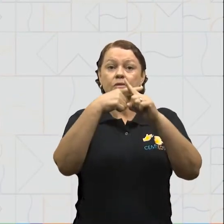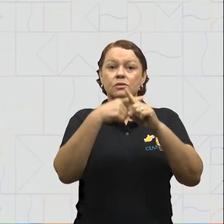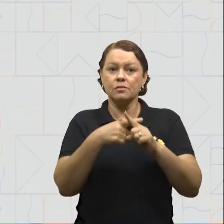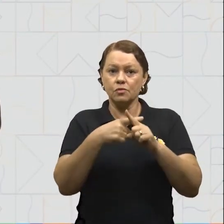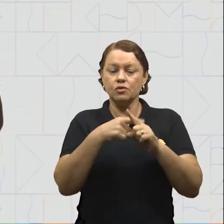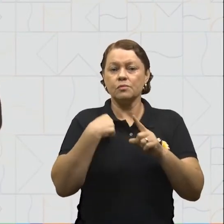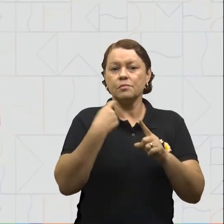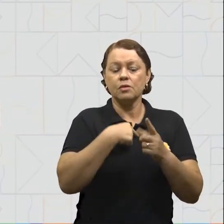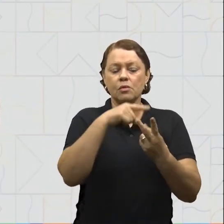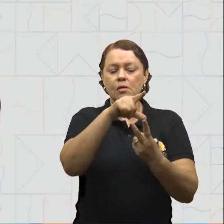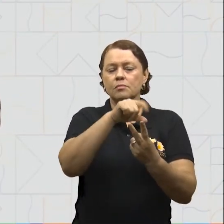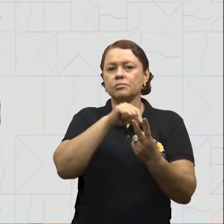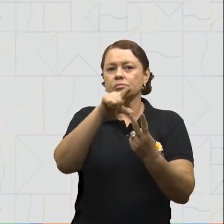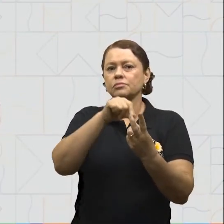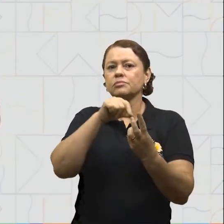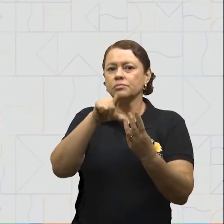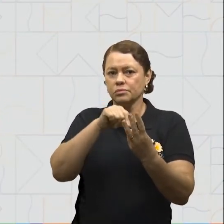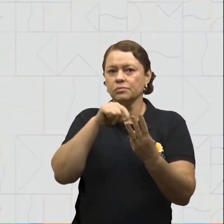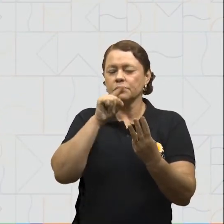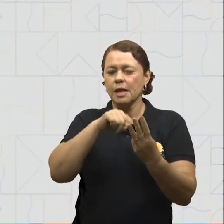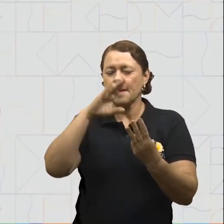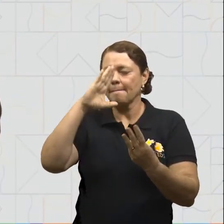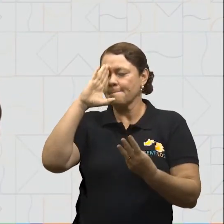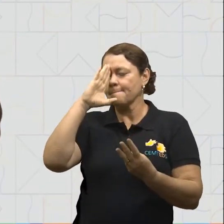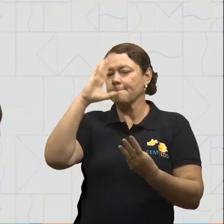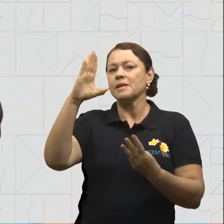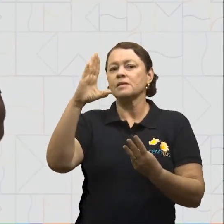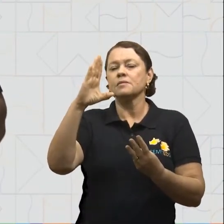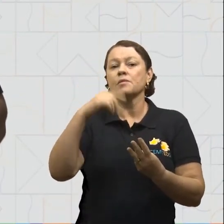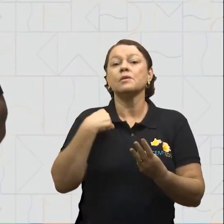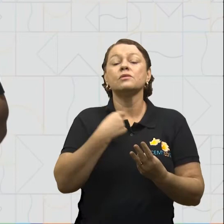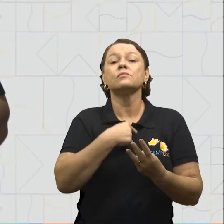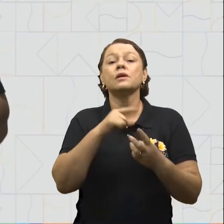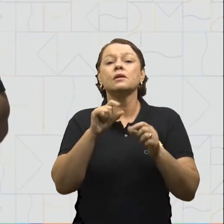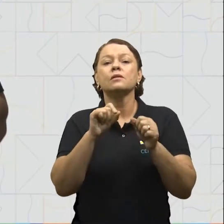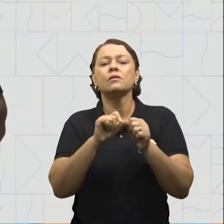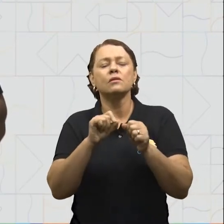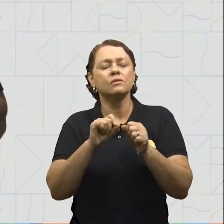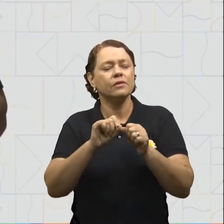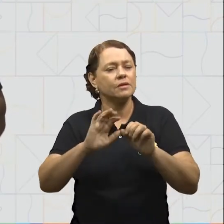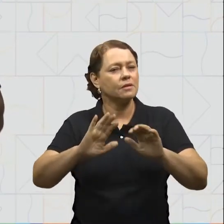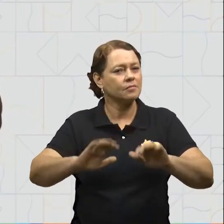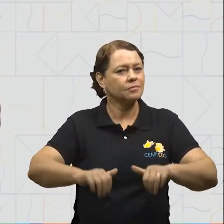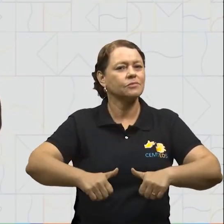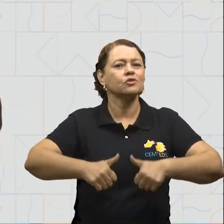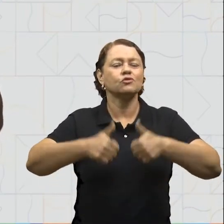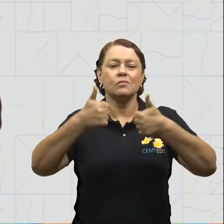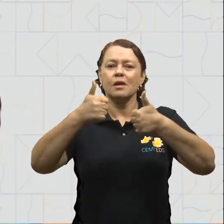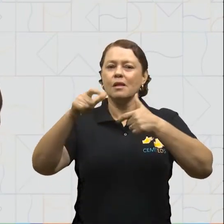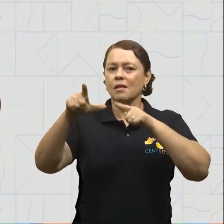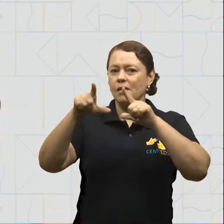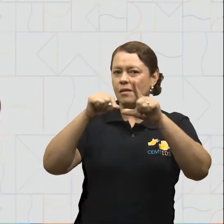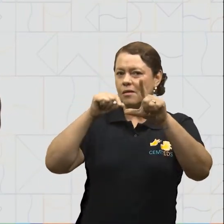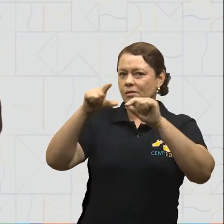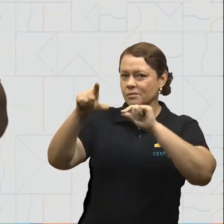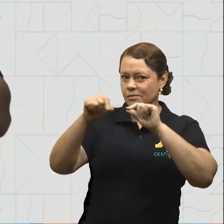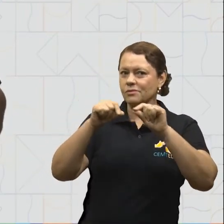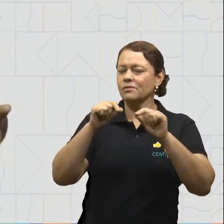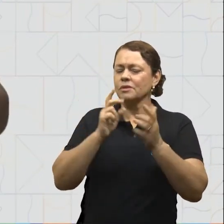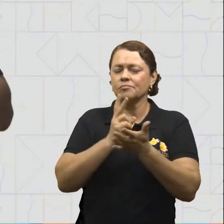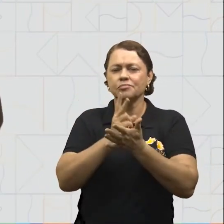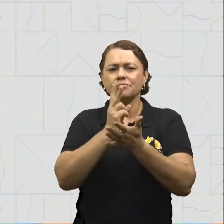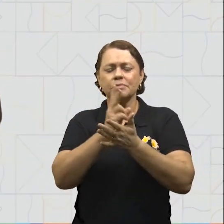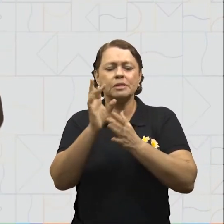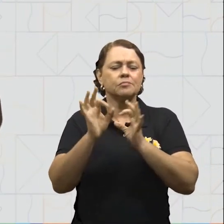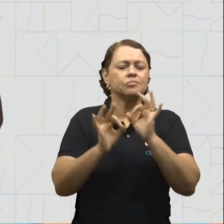nossas opções servem principalmente para que façamos melhores escolhas organizando